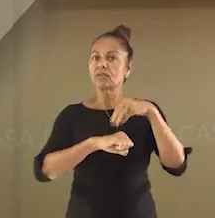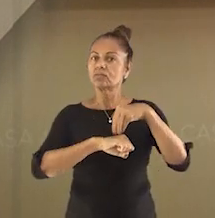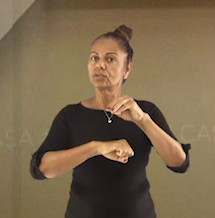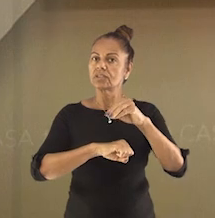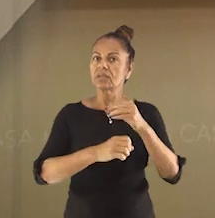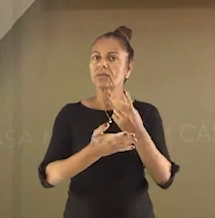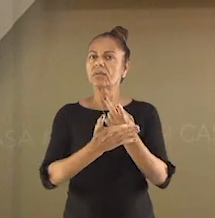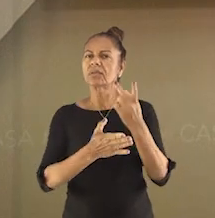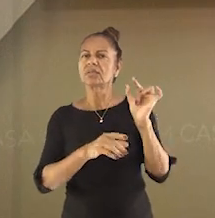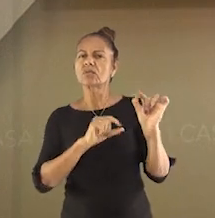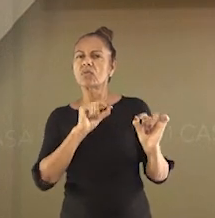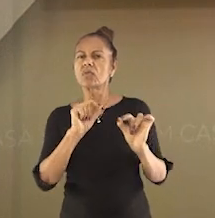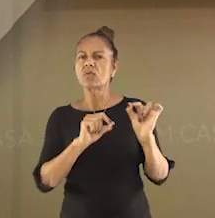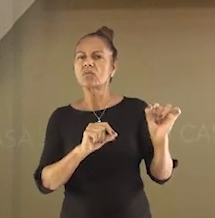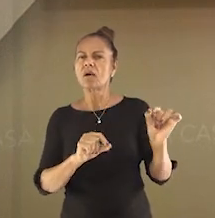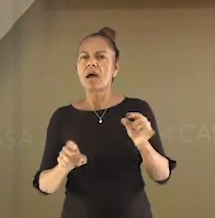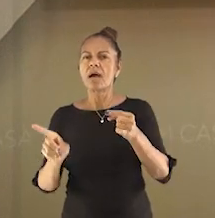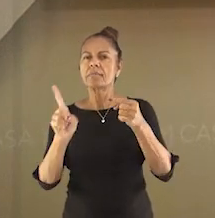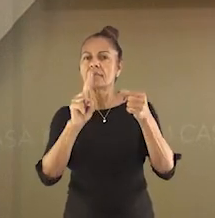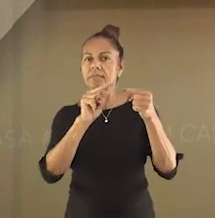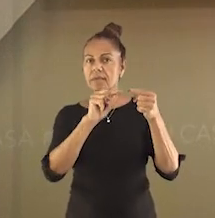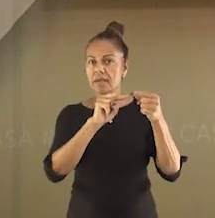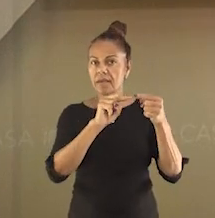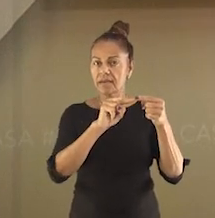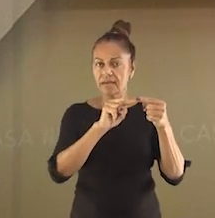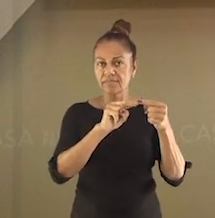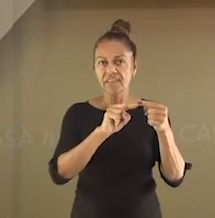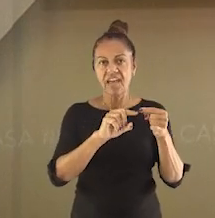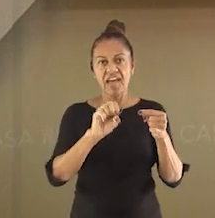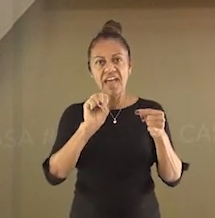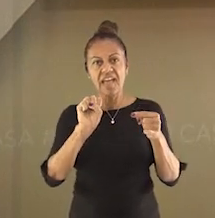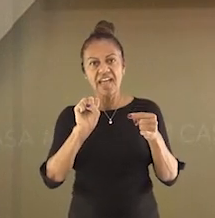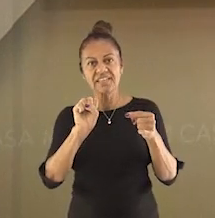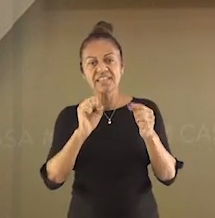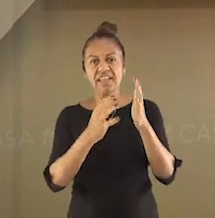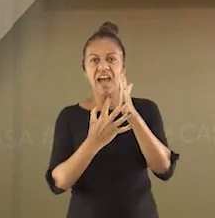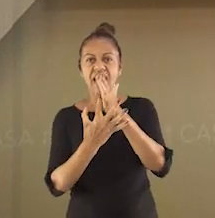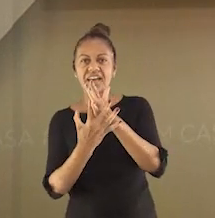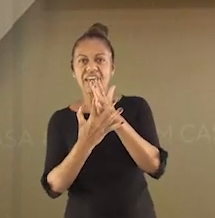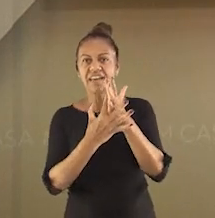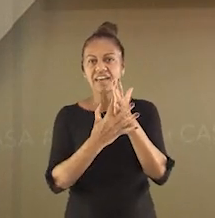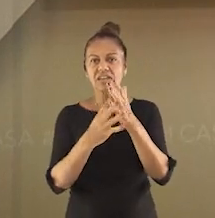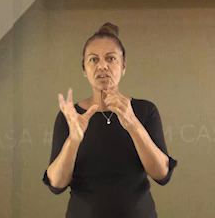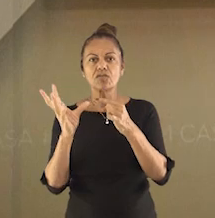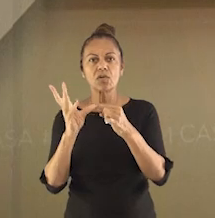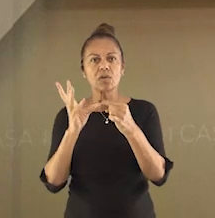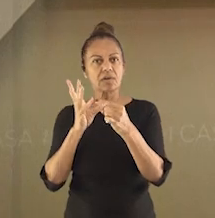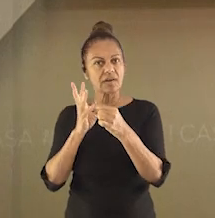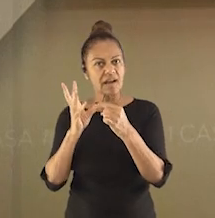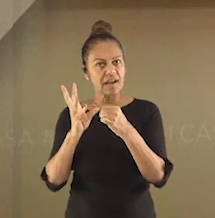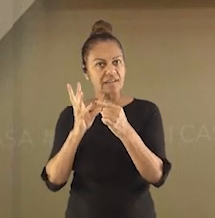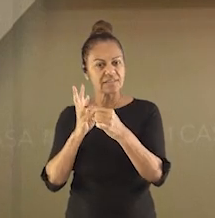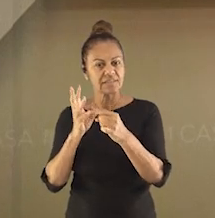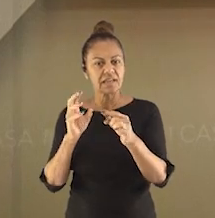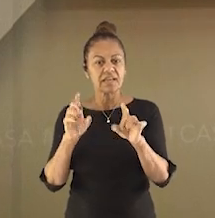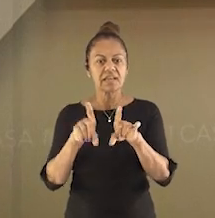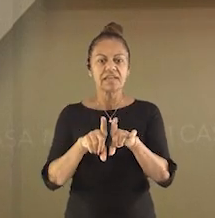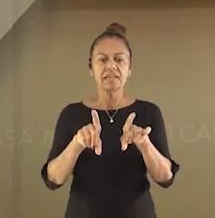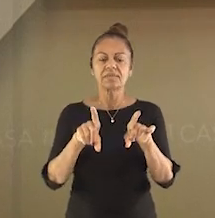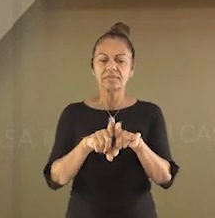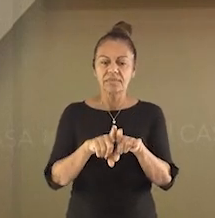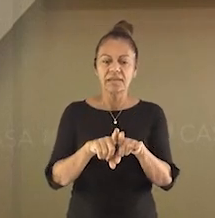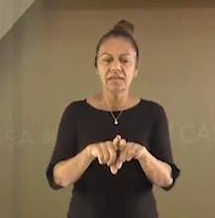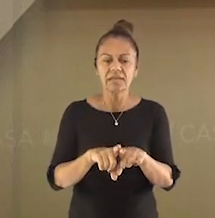acontece. A primeira, quando o S está entre vogais, e em adjetivos terminados